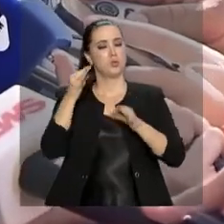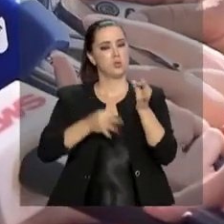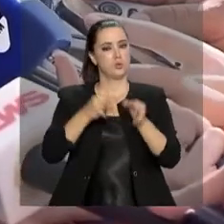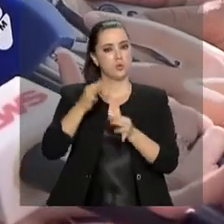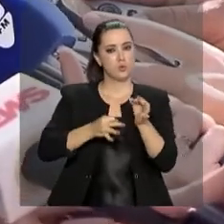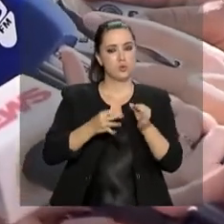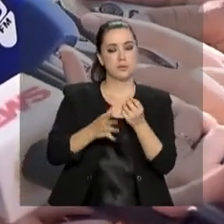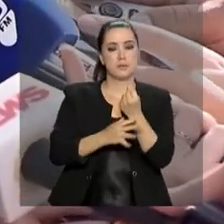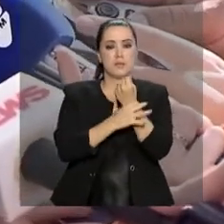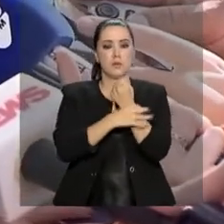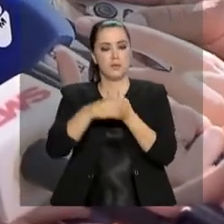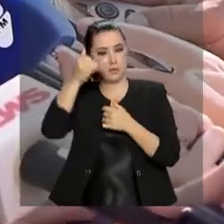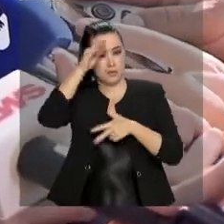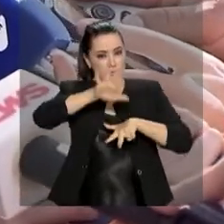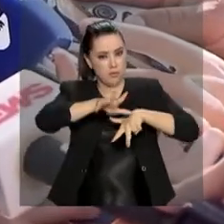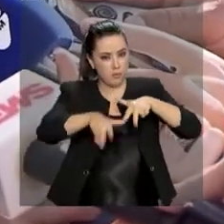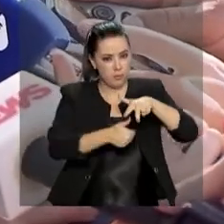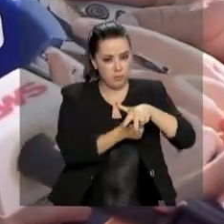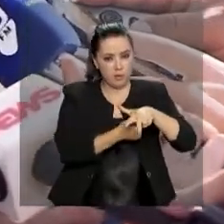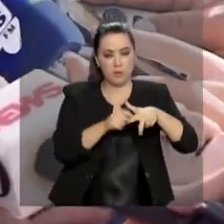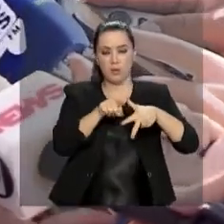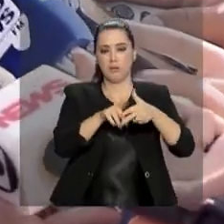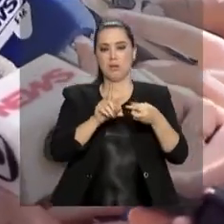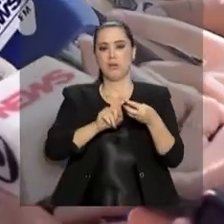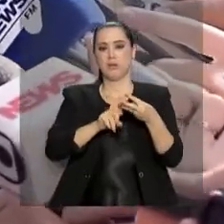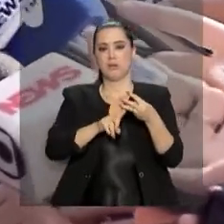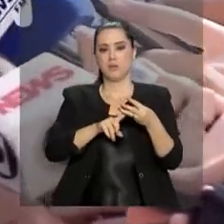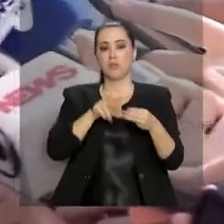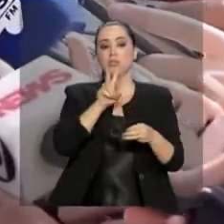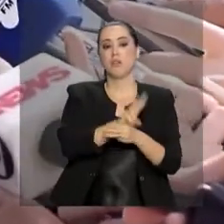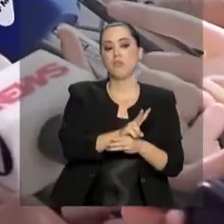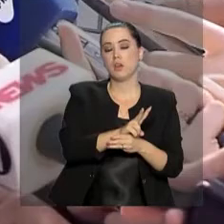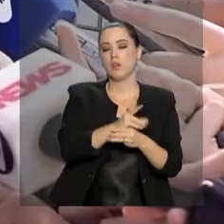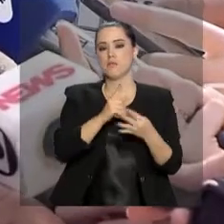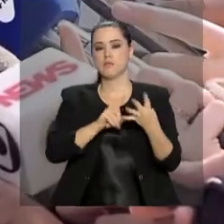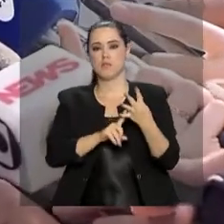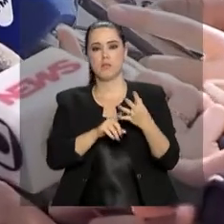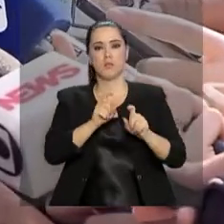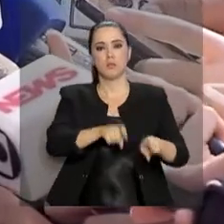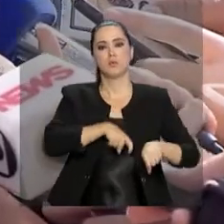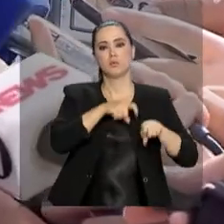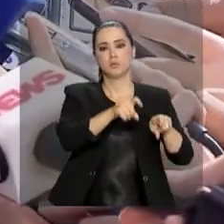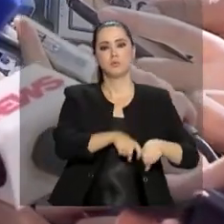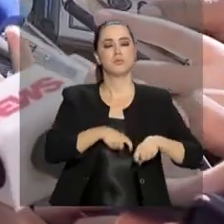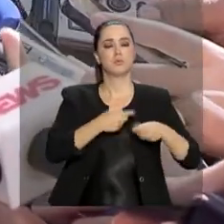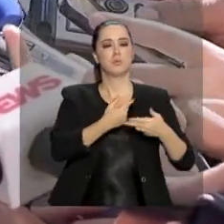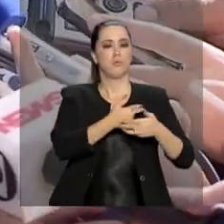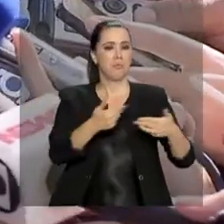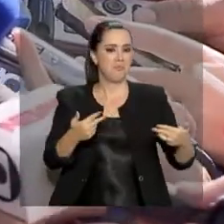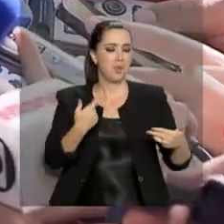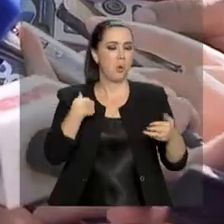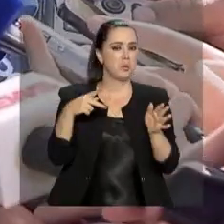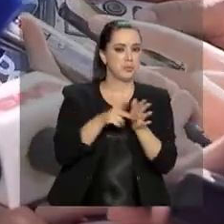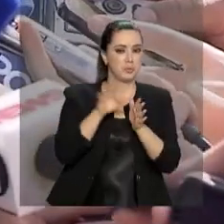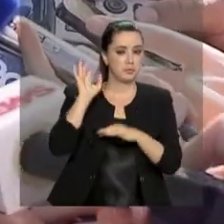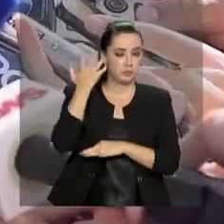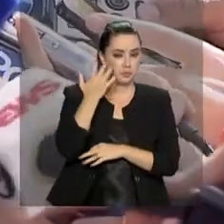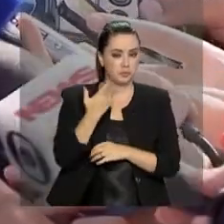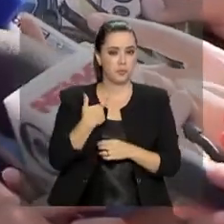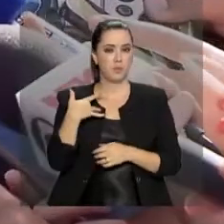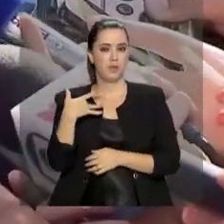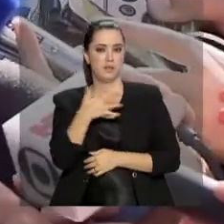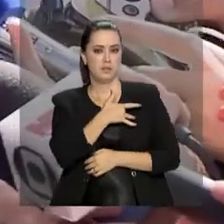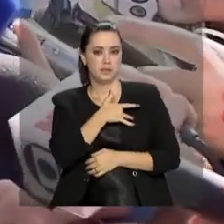corrupção defesa infraestrutura produção sustentável agricultura meio ambiente saúde